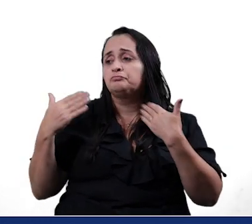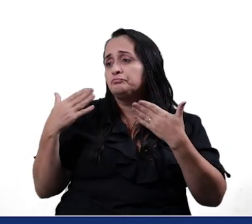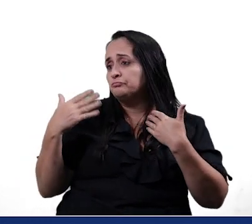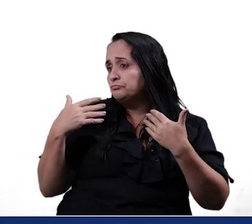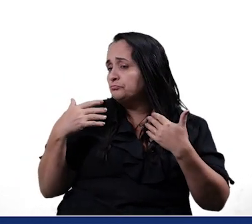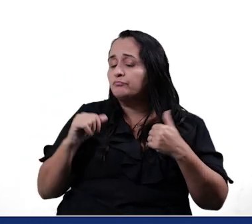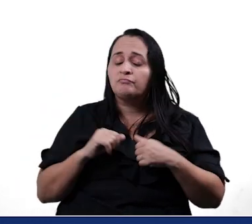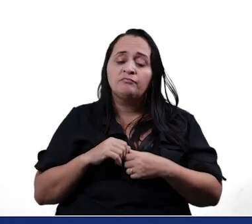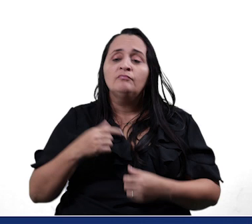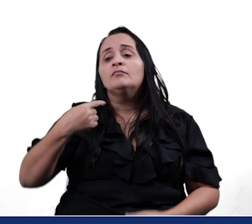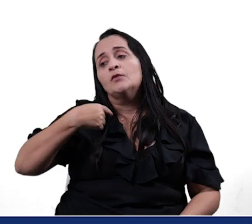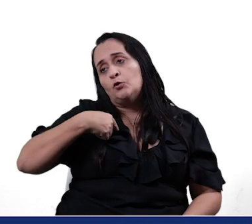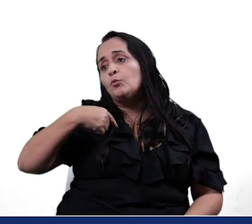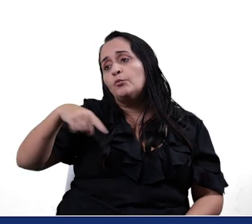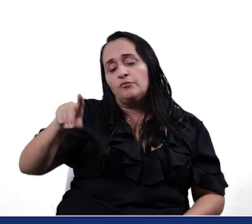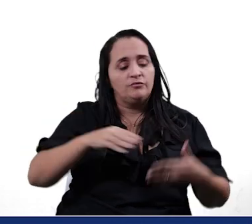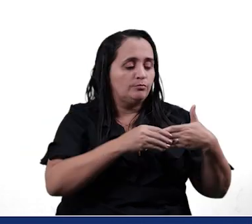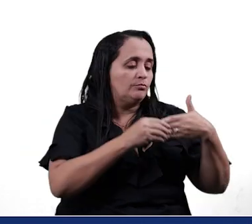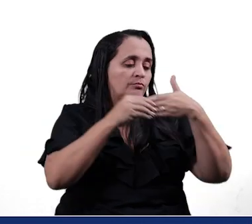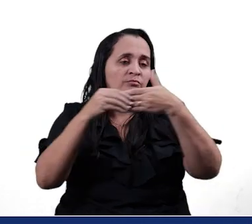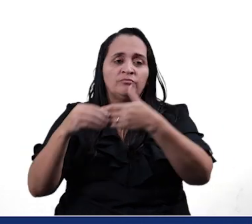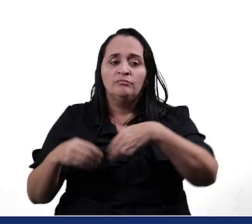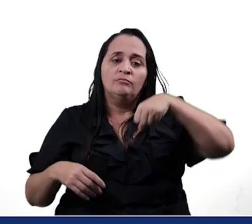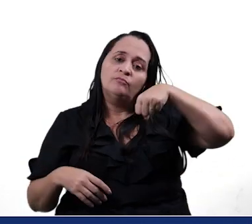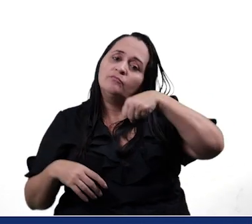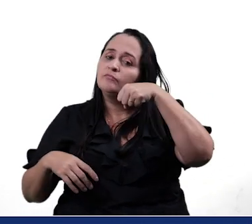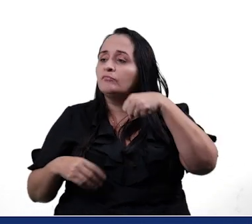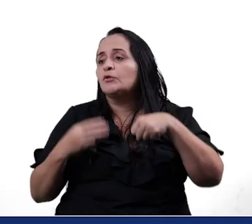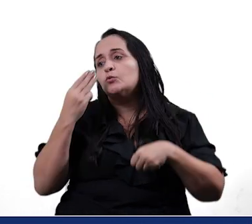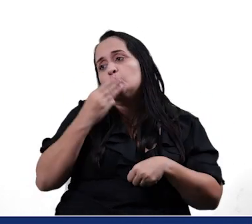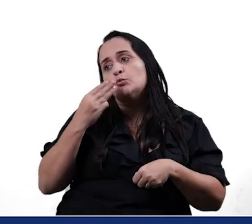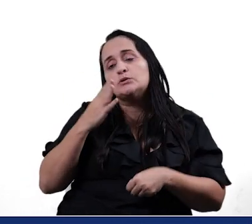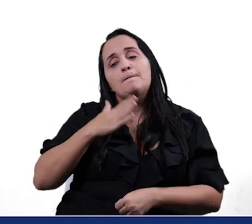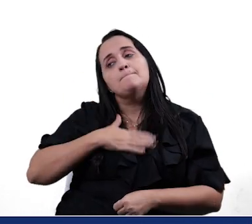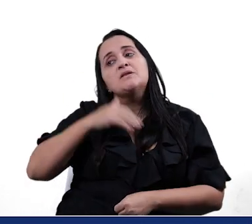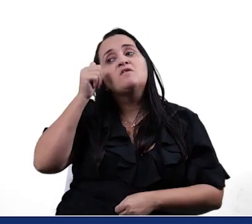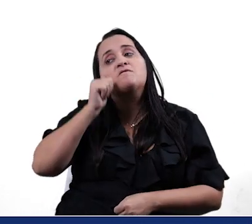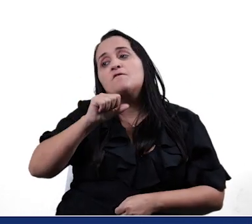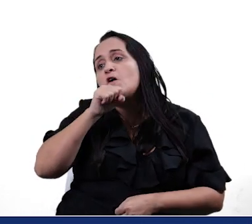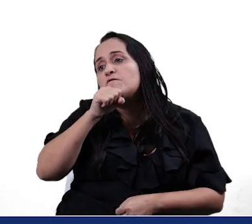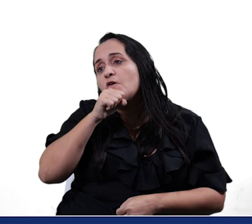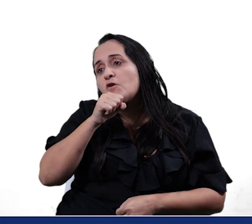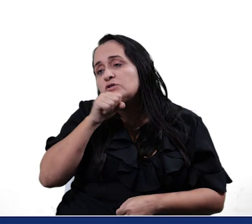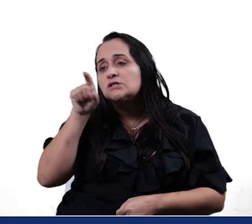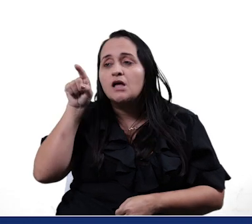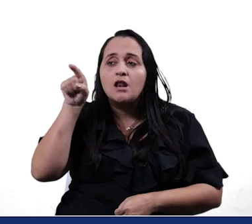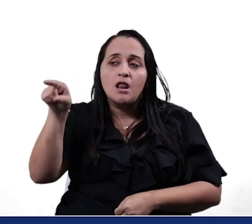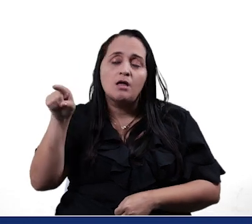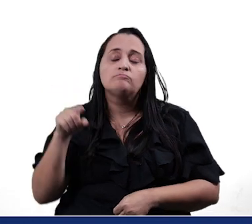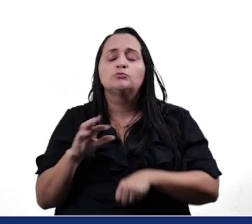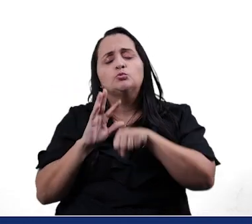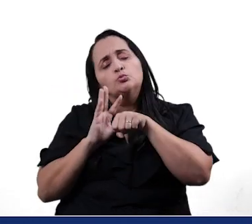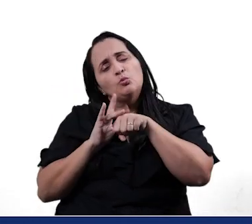do lobo e diz que vai levar a cesta de doces para a vovozinha, que estava